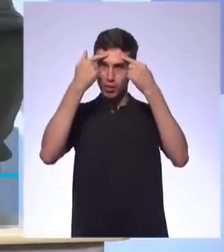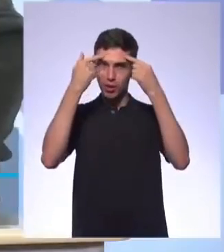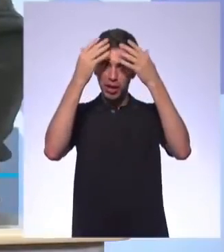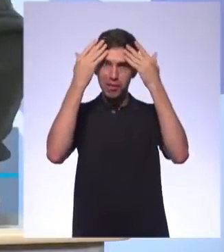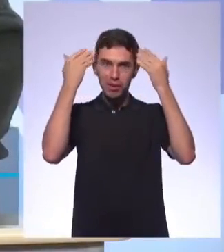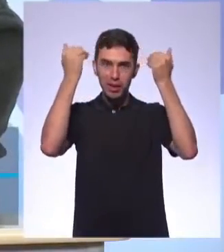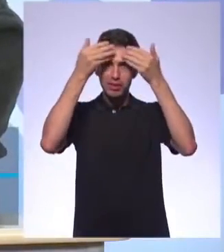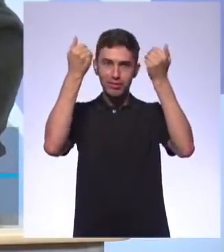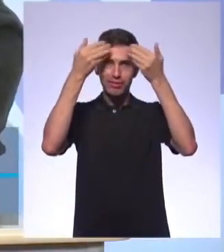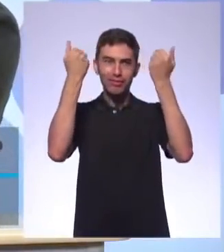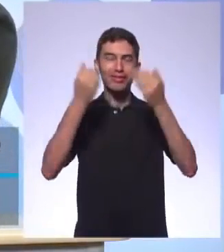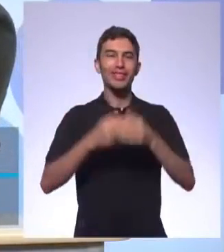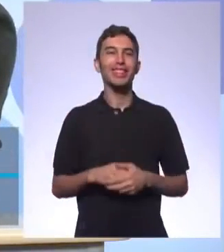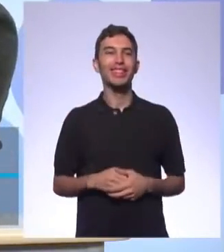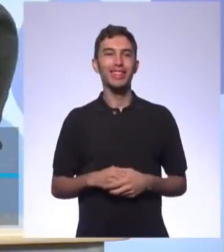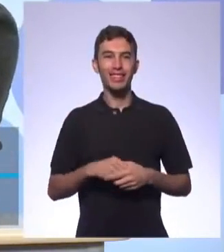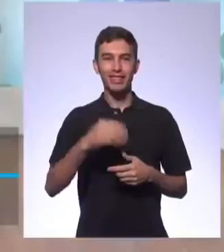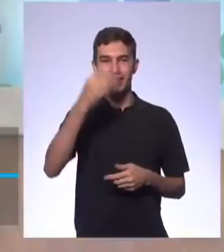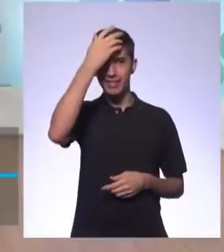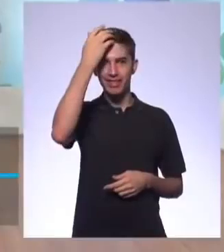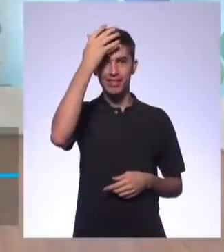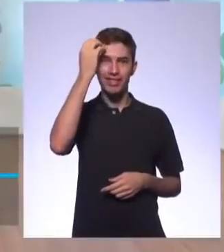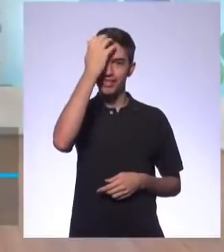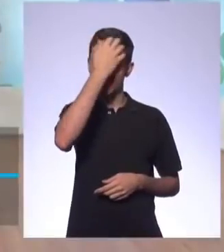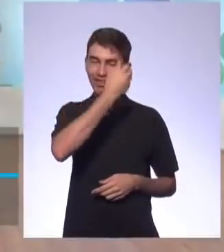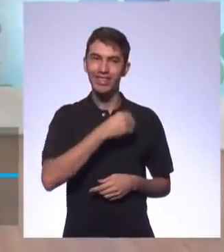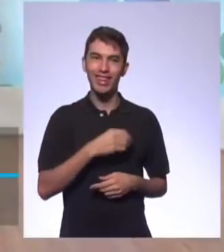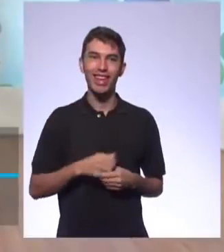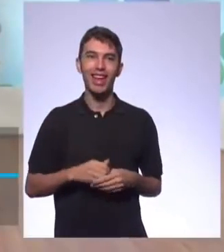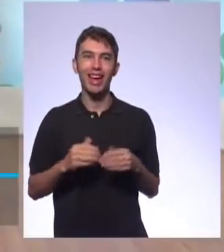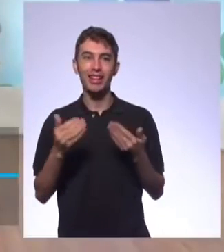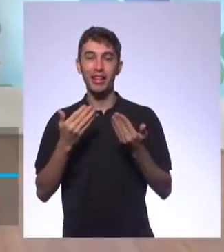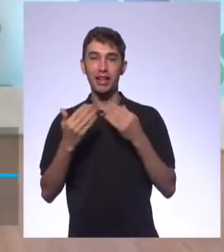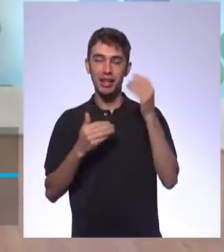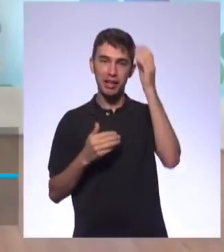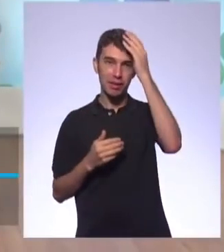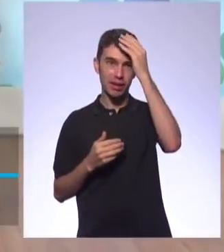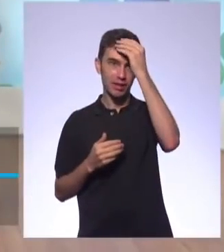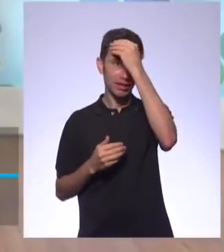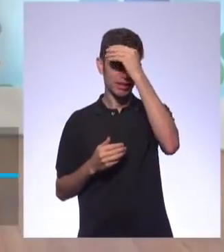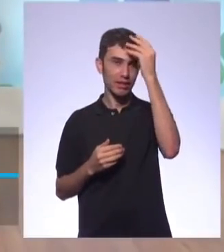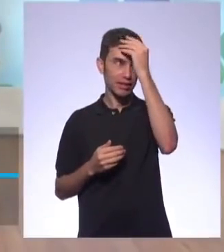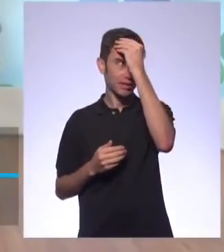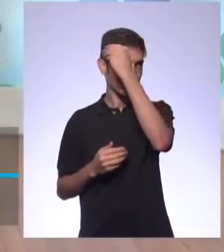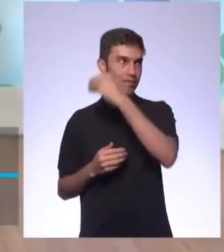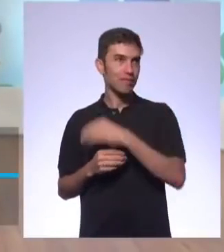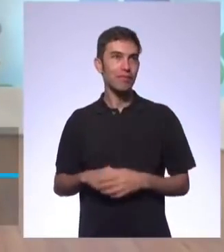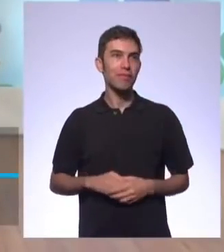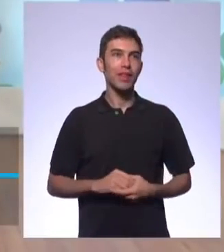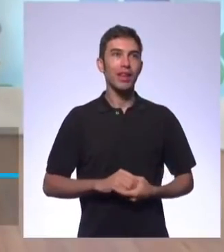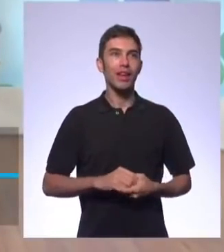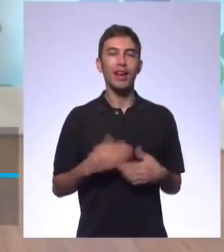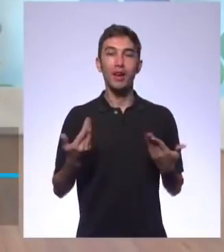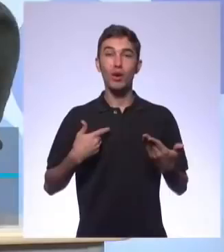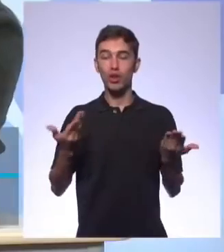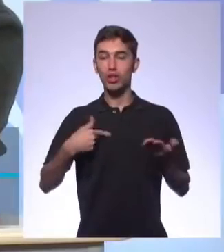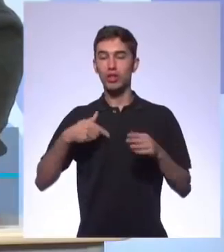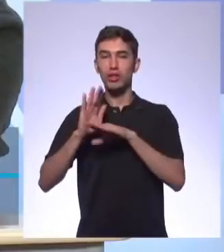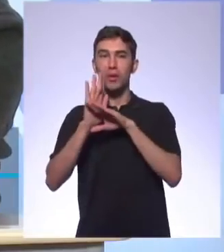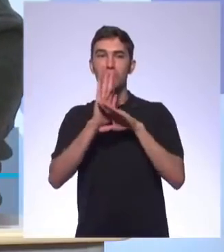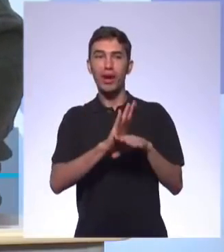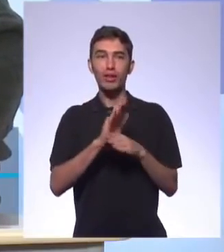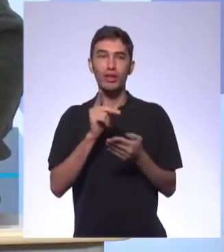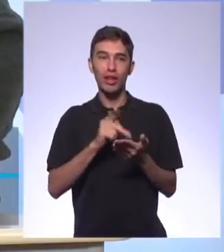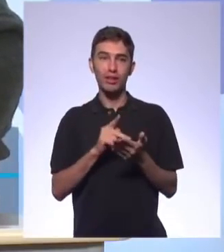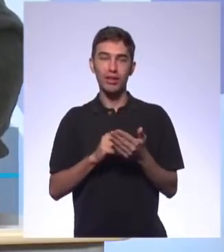essa ideia, então... Acho que sim, né? Tentaram equilibrar ali. Não, mas brincadeira. Hoje estou aqui mais para ajudar mesmo. Espero não estragar a